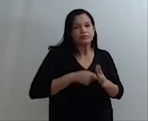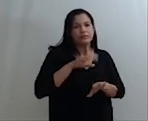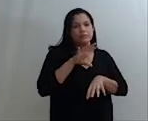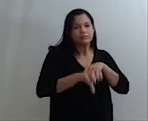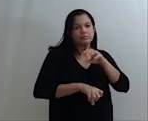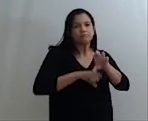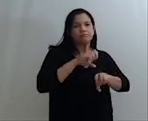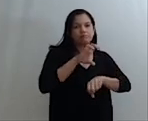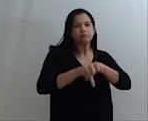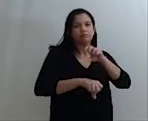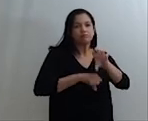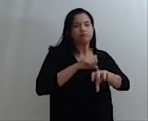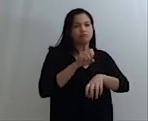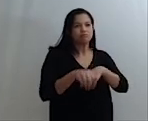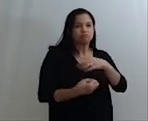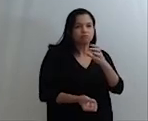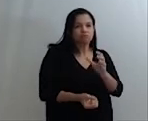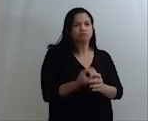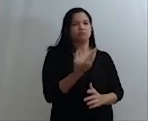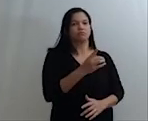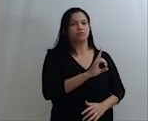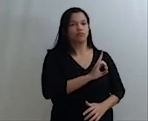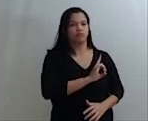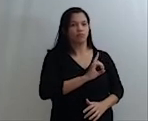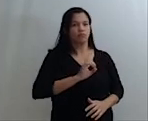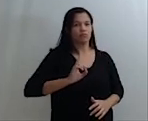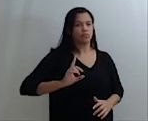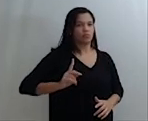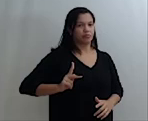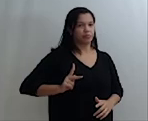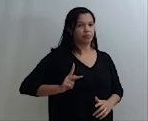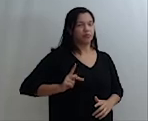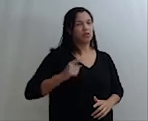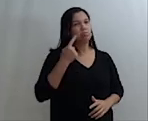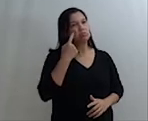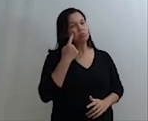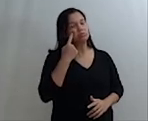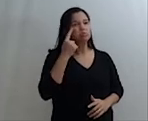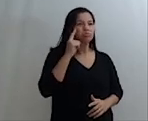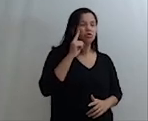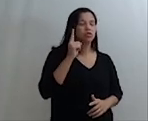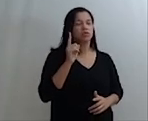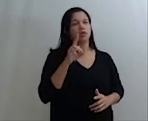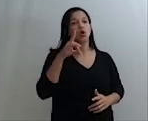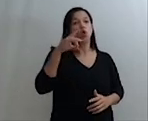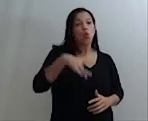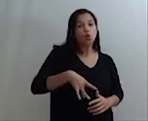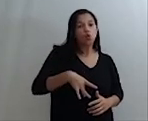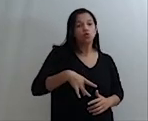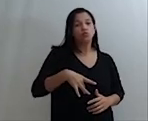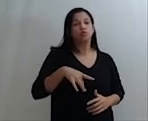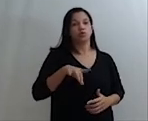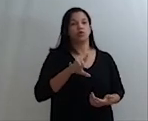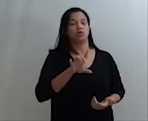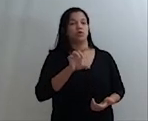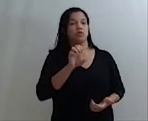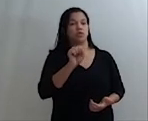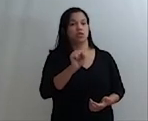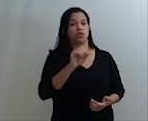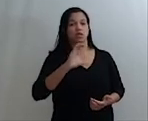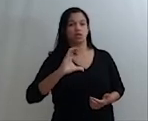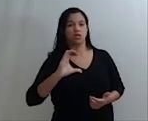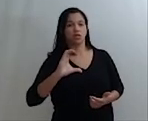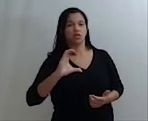de Defensoria Pública eu não sei se se foi o último ou se foi Santa Catarina realmente que que ganhou aí nessa nesta